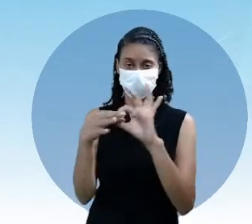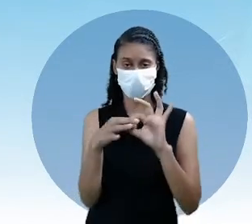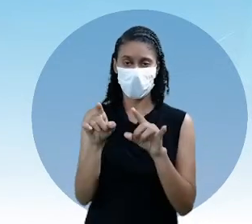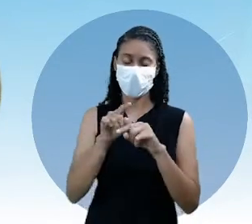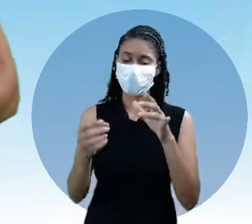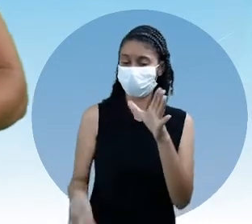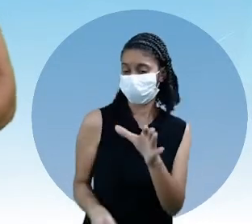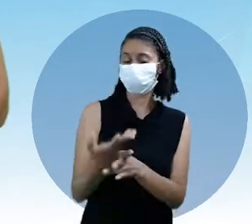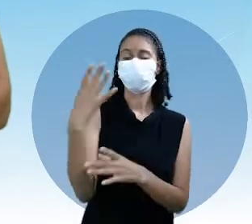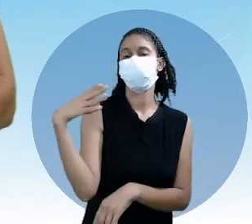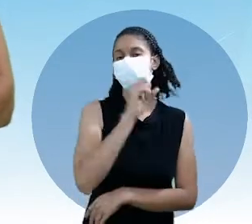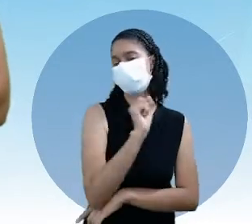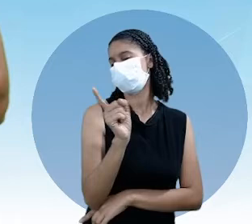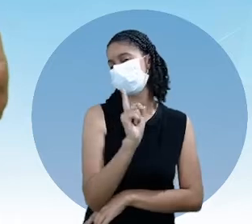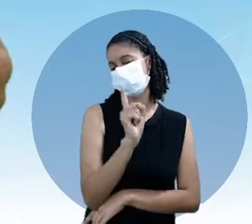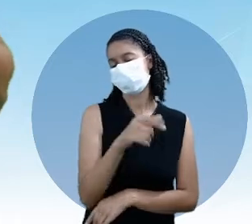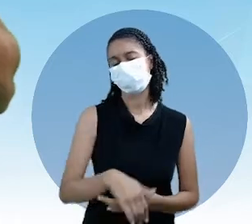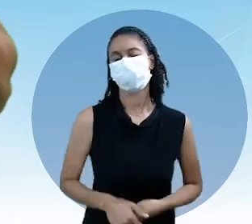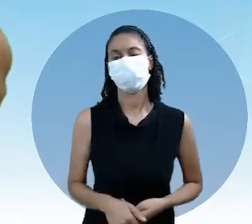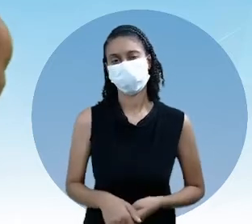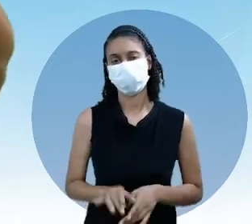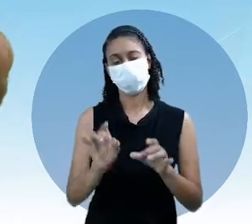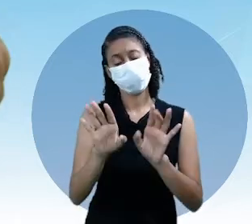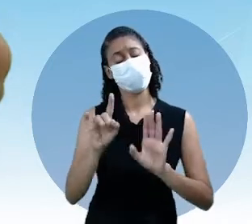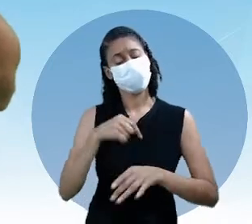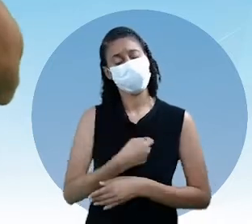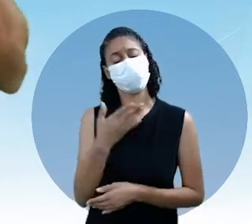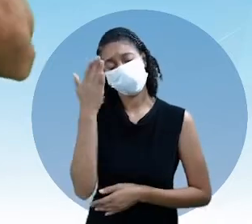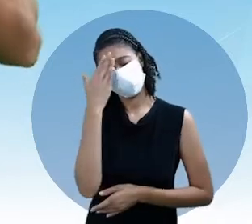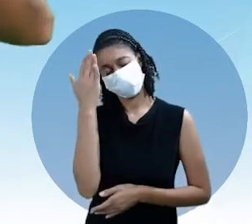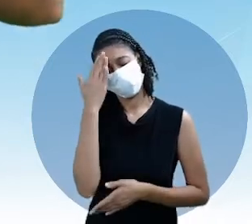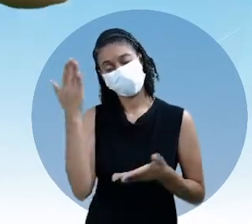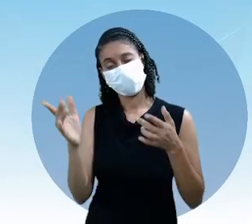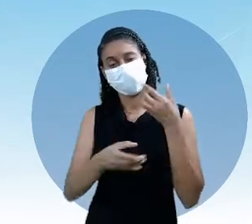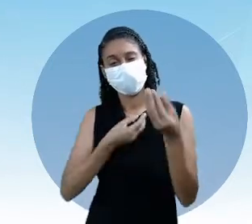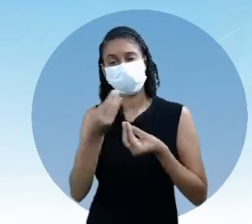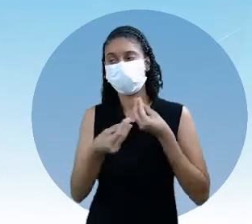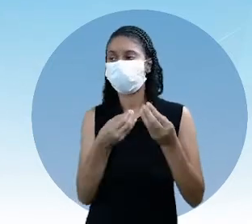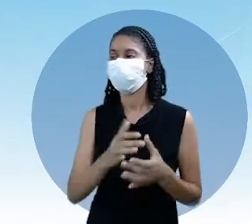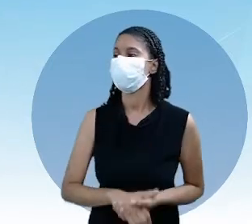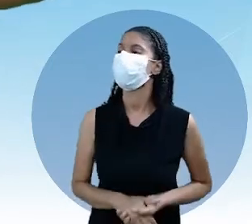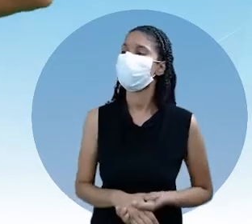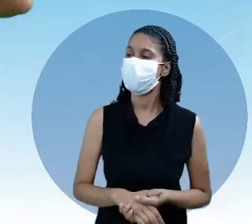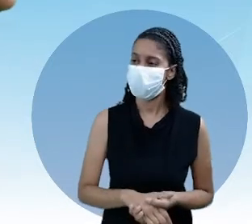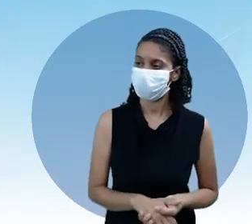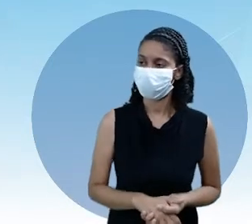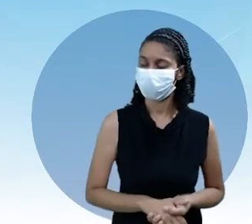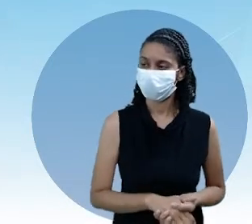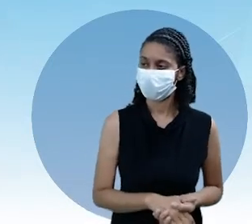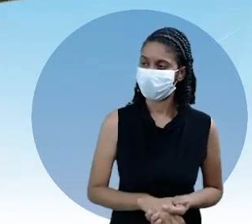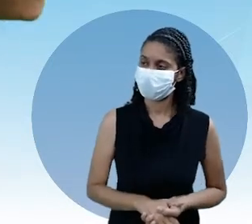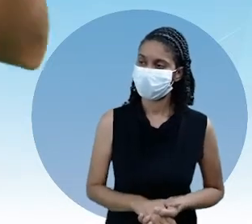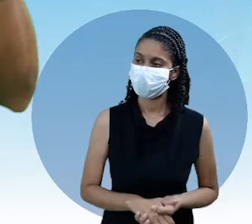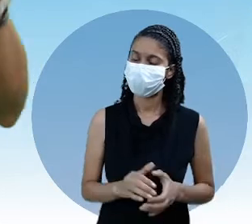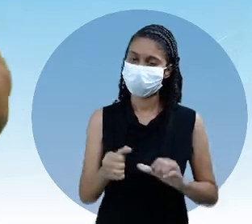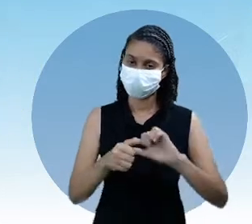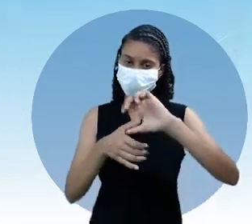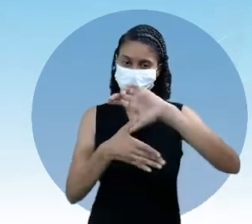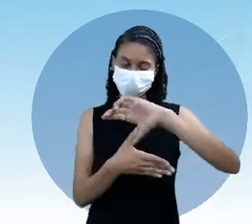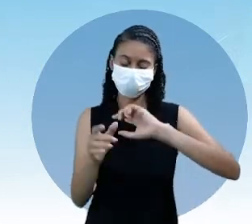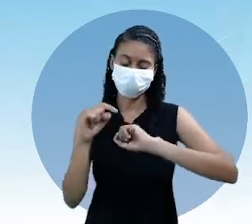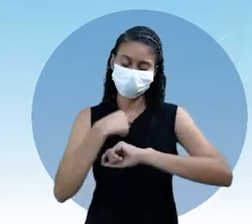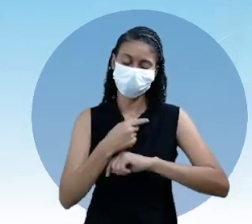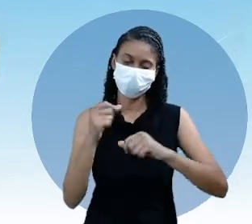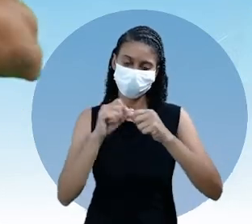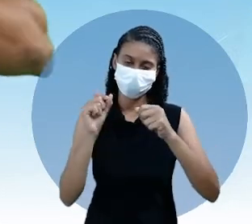do dia para a noite. Isso somente para a gente estabelecer, não é, como essa América que nós colocamos dentro